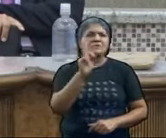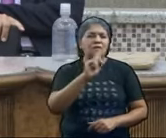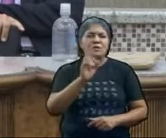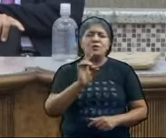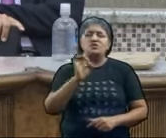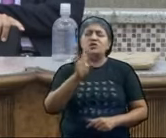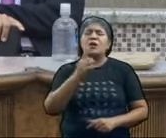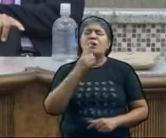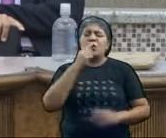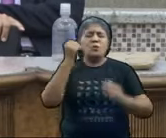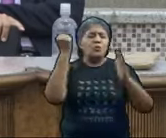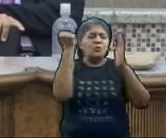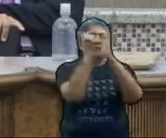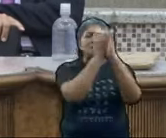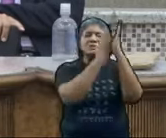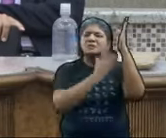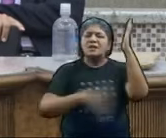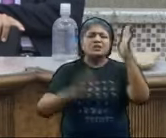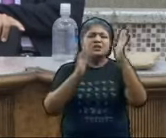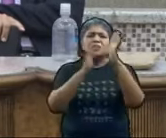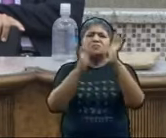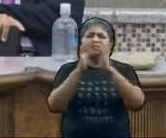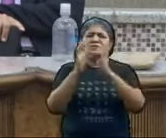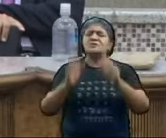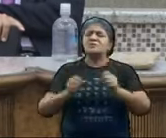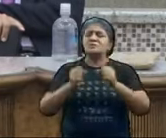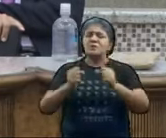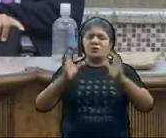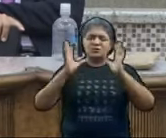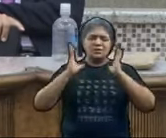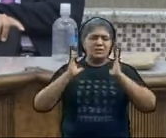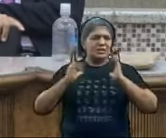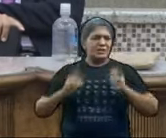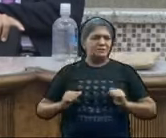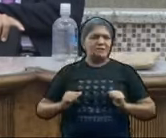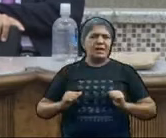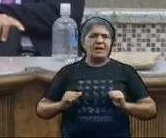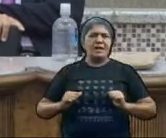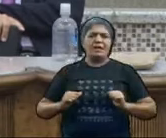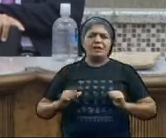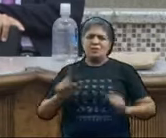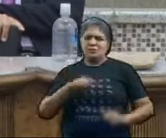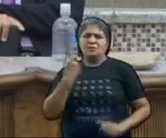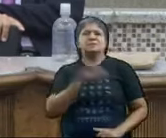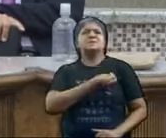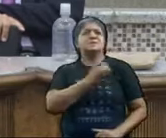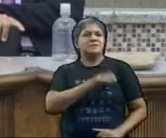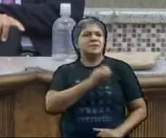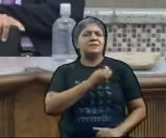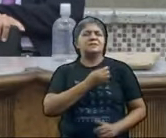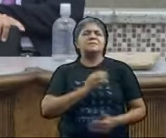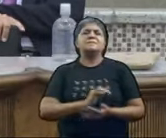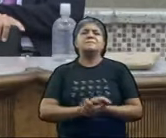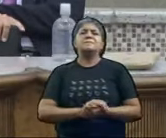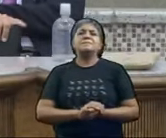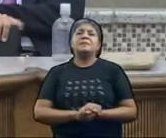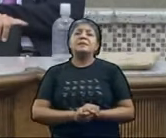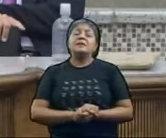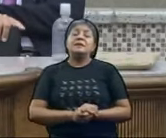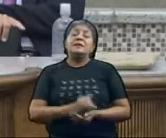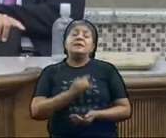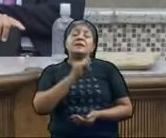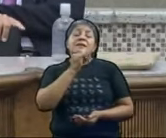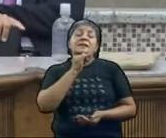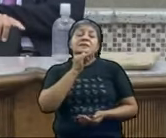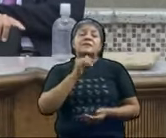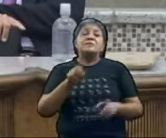e Salvador Jesus Cristo em sua vida. Bendito seja o nome do Senhor. Mas também, quando